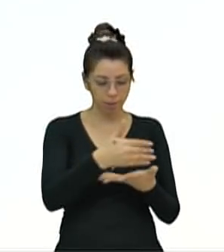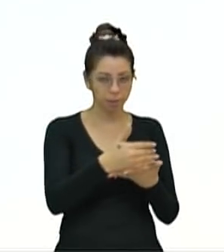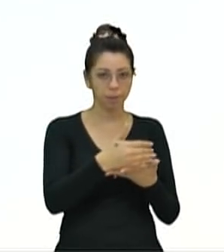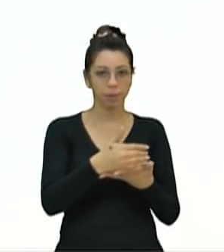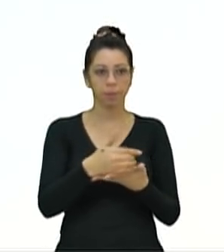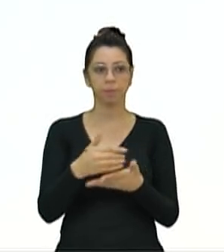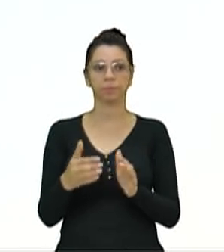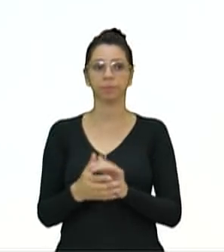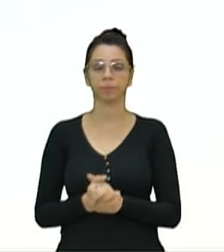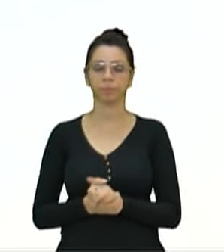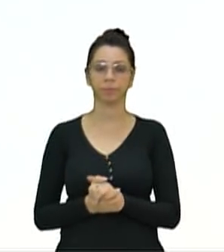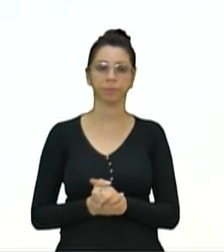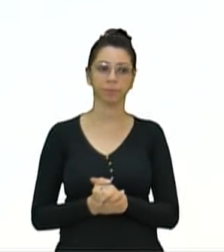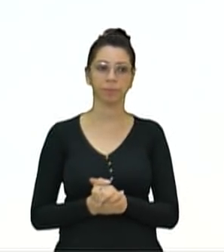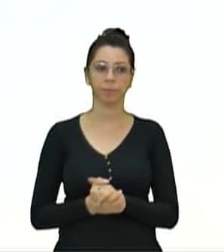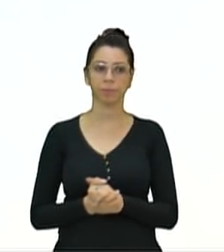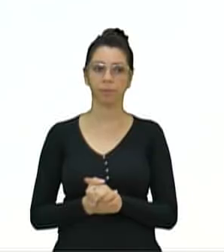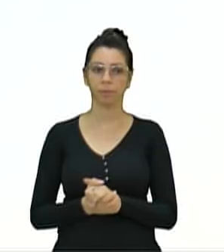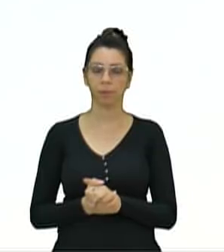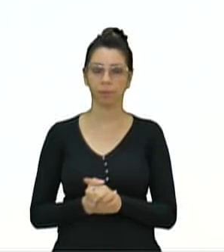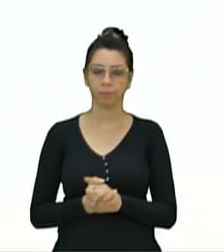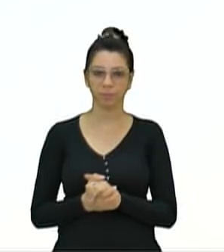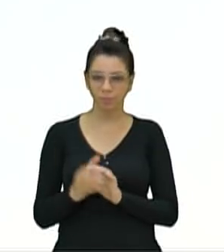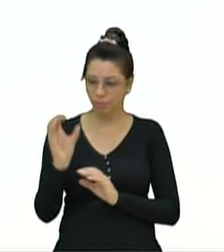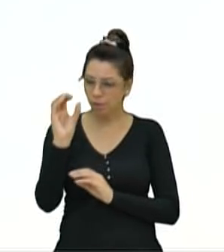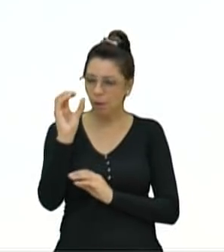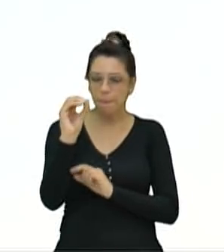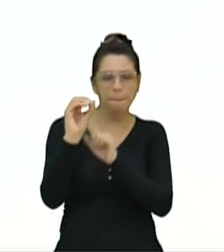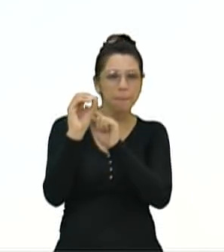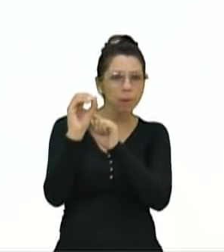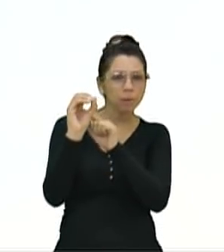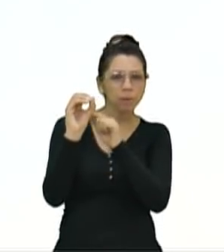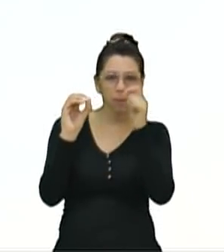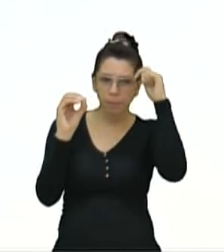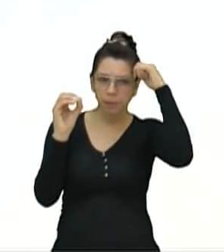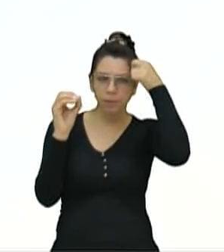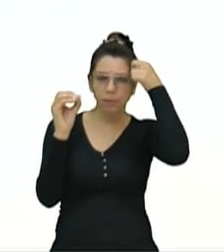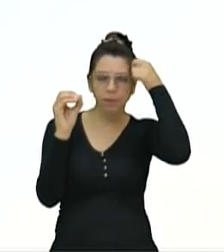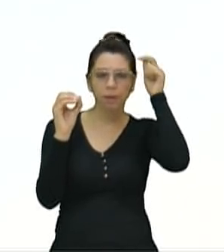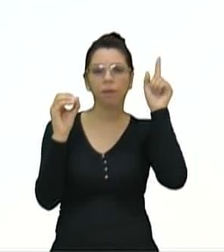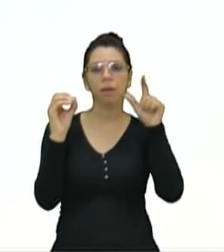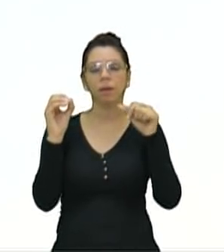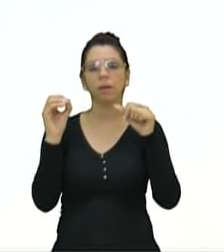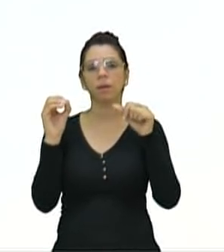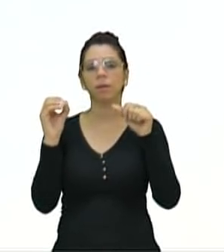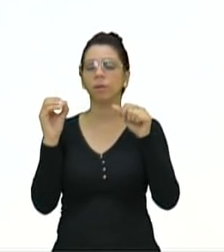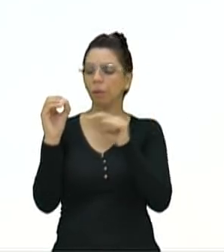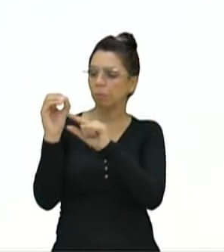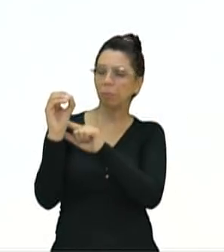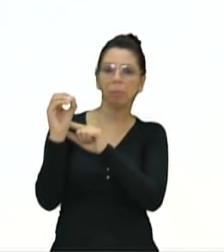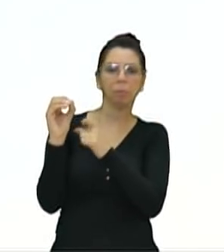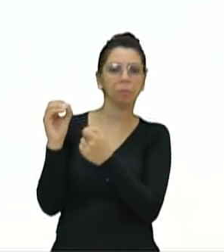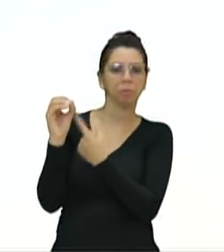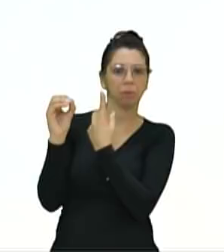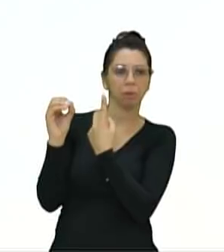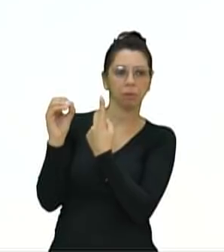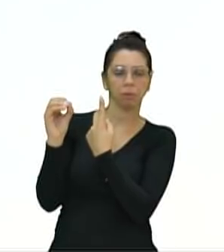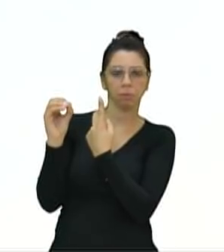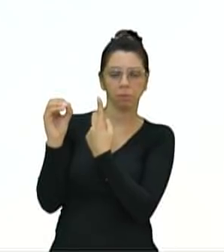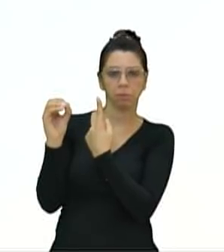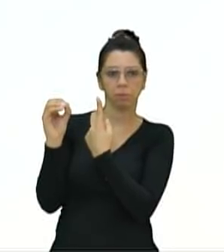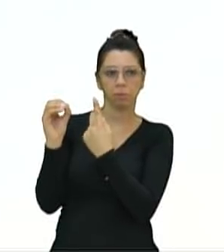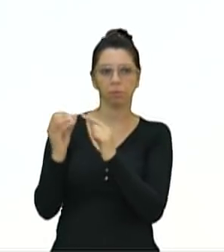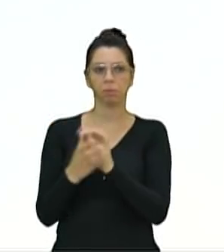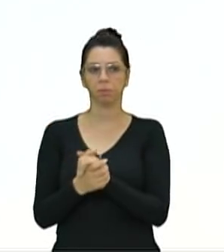ó, essa bolinha, esse negocinho pretinho aqui no canto, seria imagine um corpo estranho. E aqui, ó, é